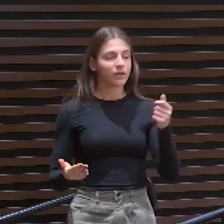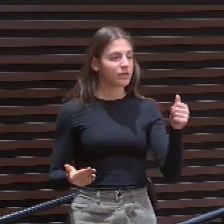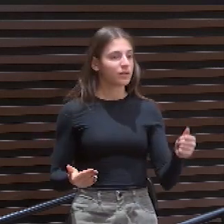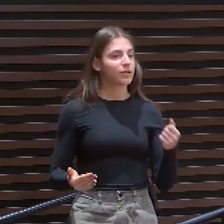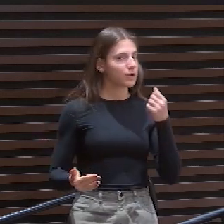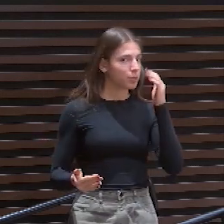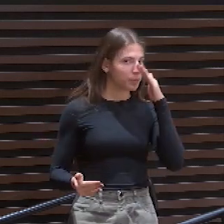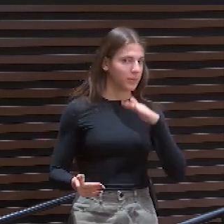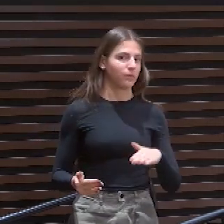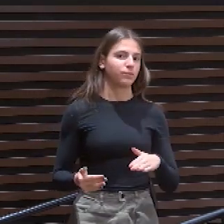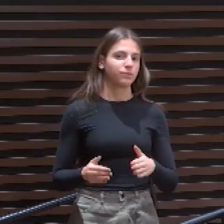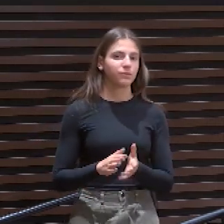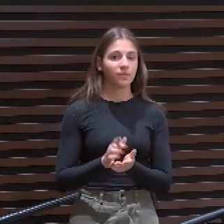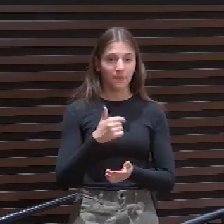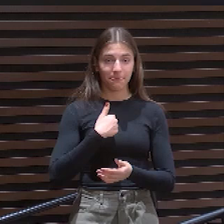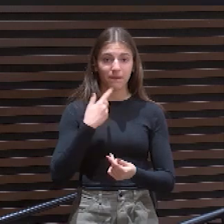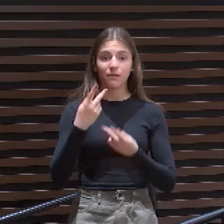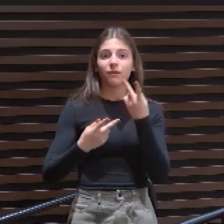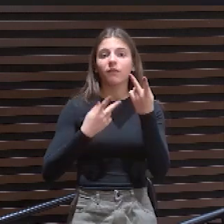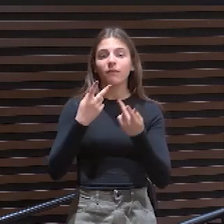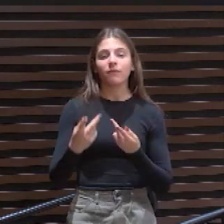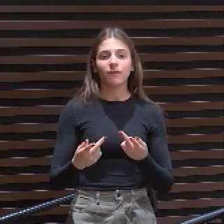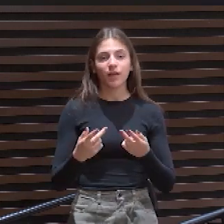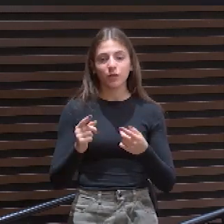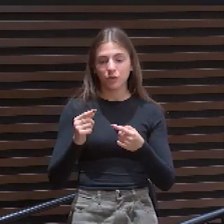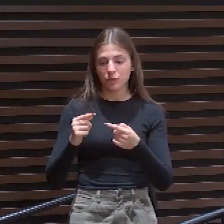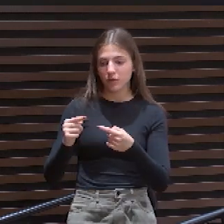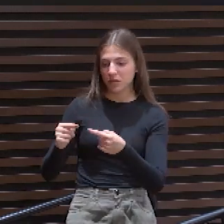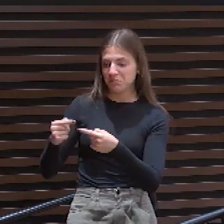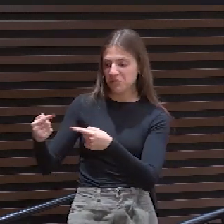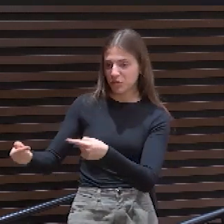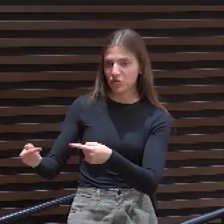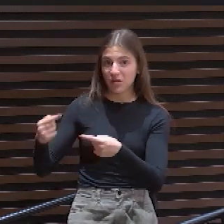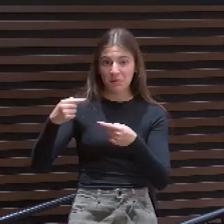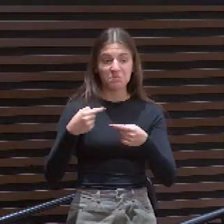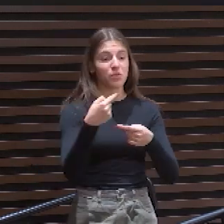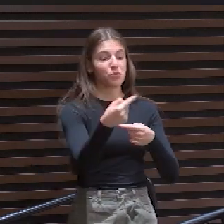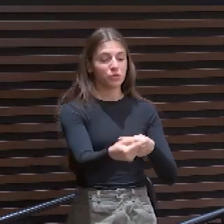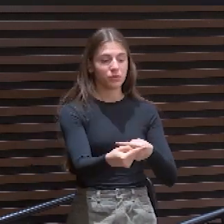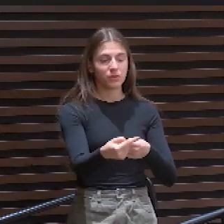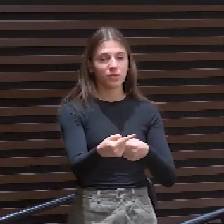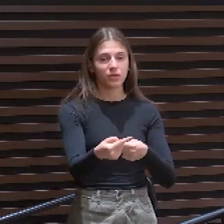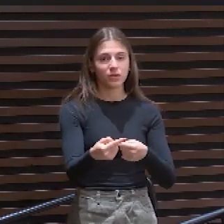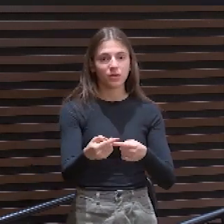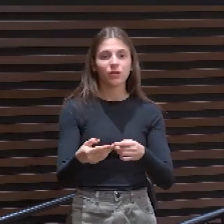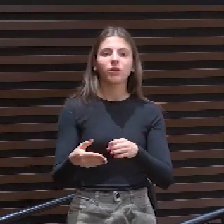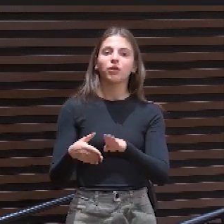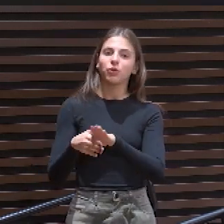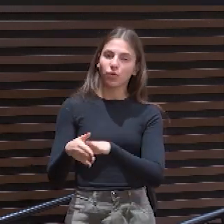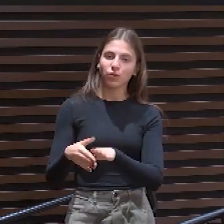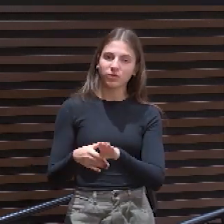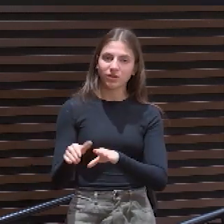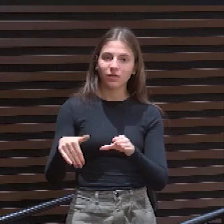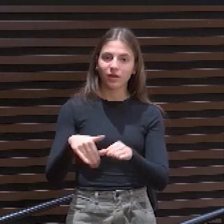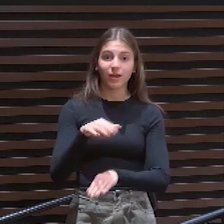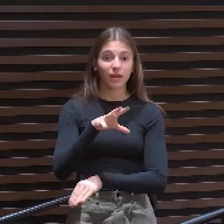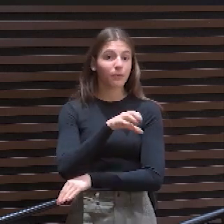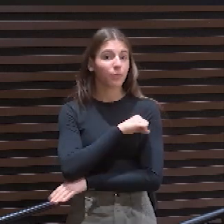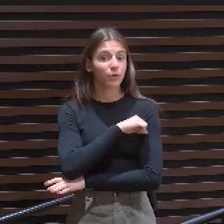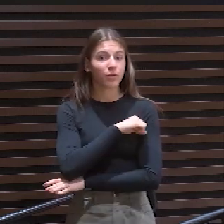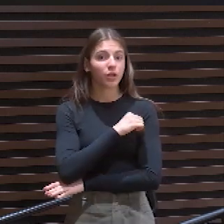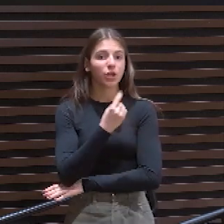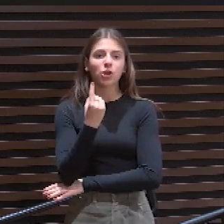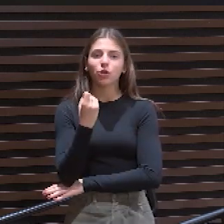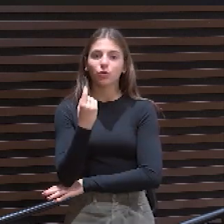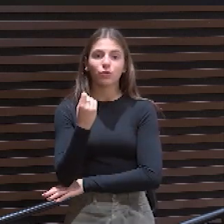onde eu falo do próximo para outro, da admoestação em amor, onde eu vou tratar daquele assunto sim,